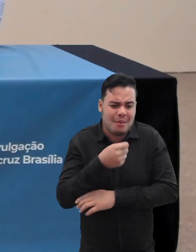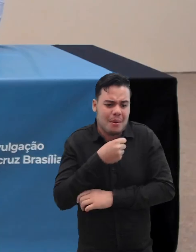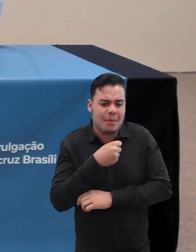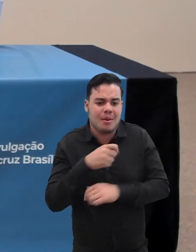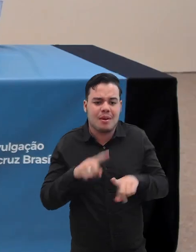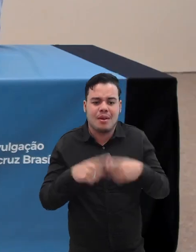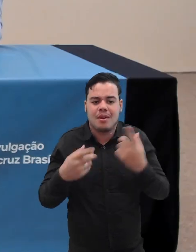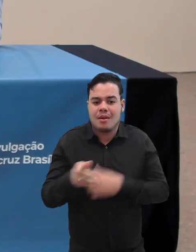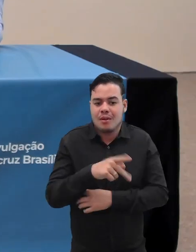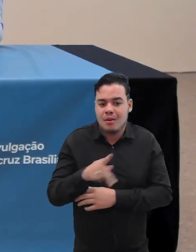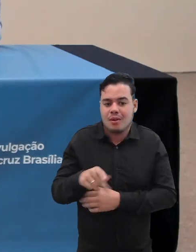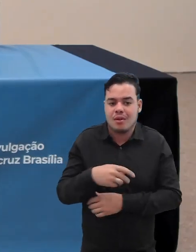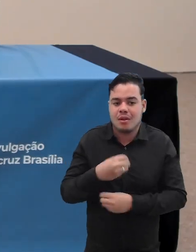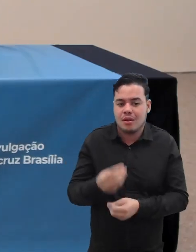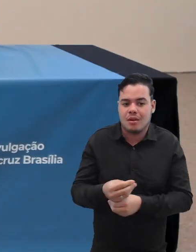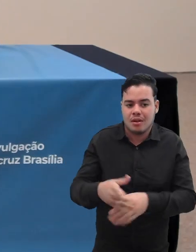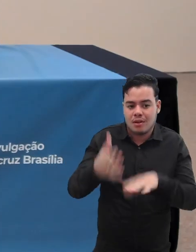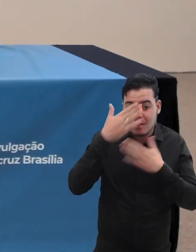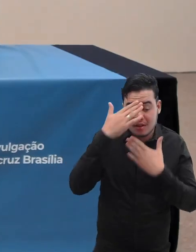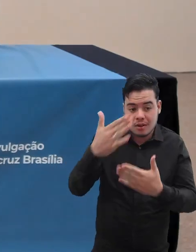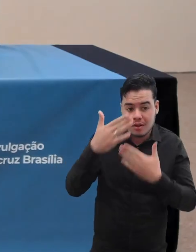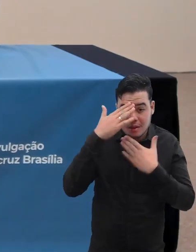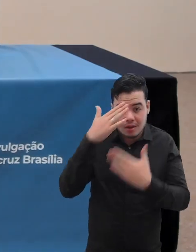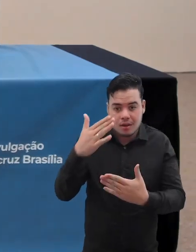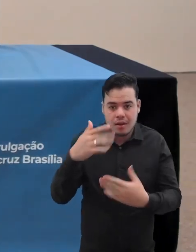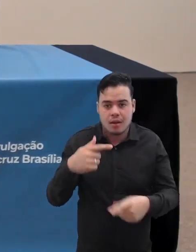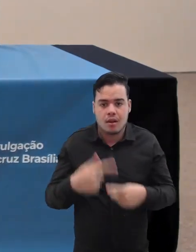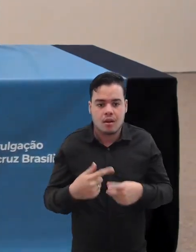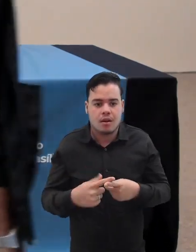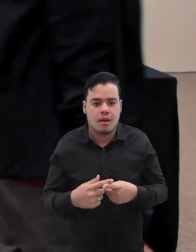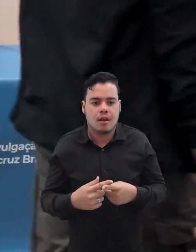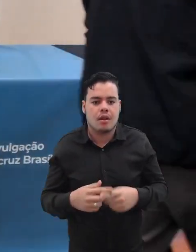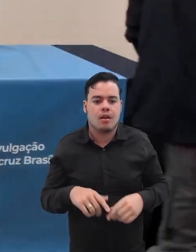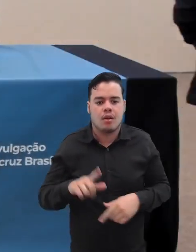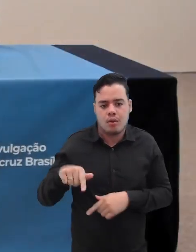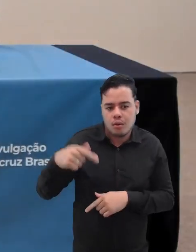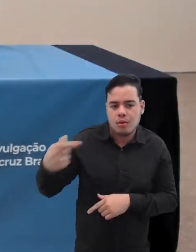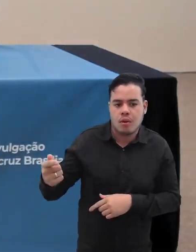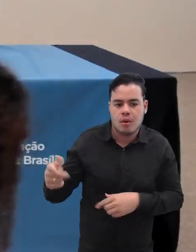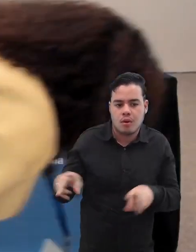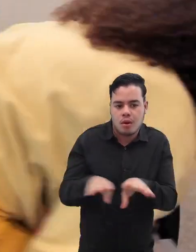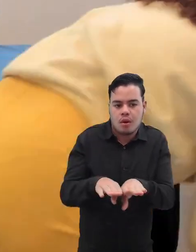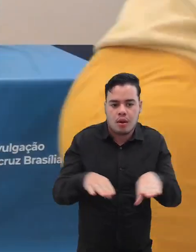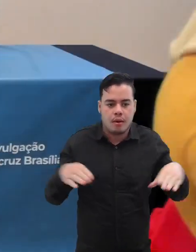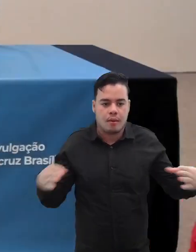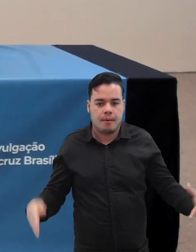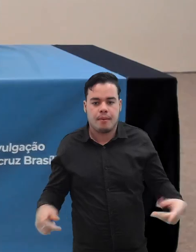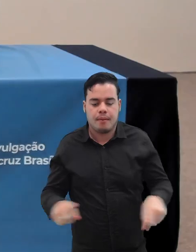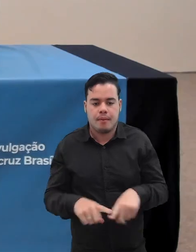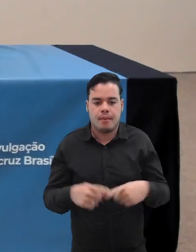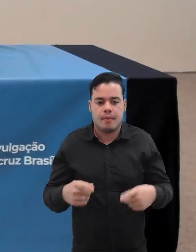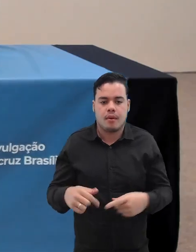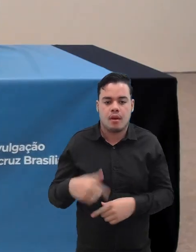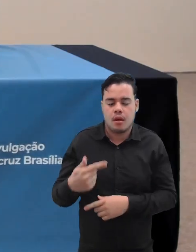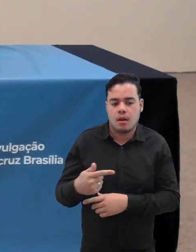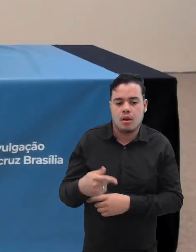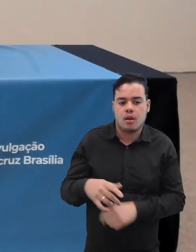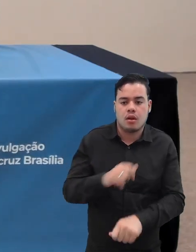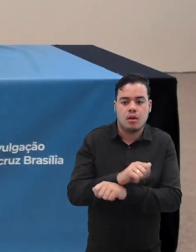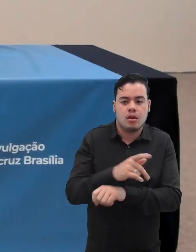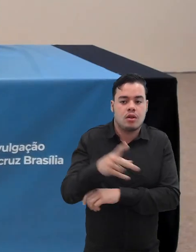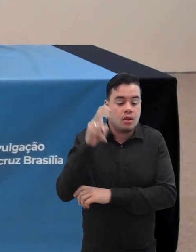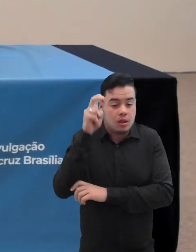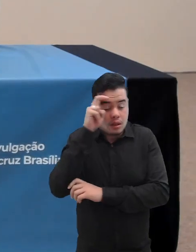É, mas a professora tem um crédito, gente. Vou fazer um agradecimento aqui a ela, porque ela estava prevista para uma outra mesa, mas dada a nossa paralisação da quinta-feira,